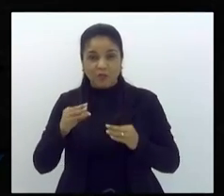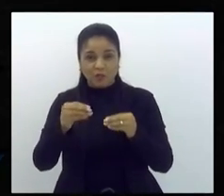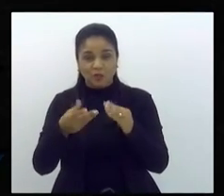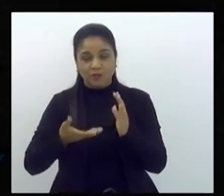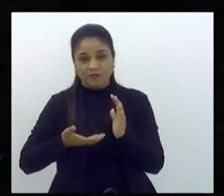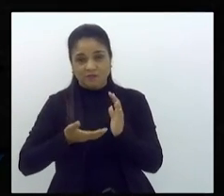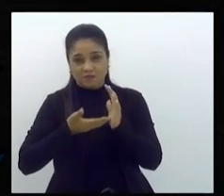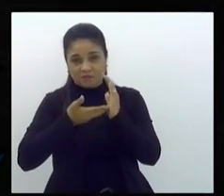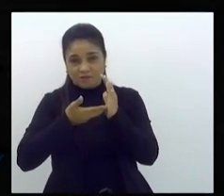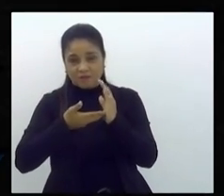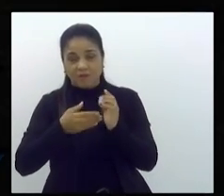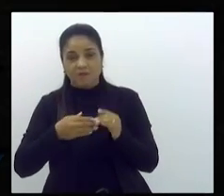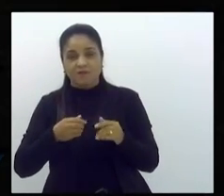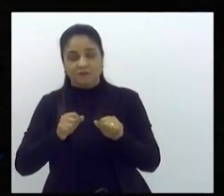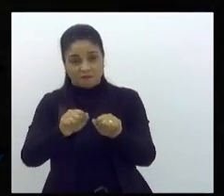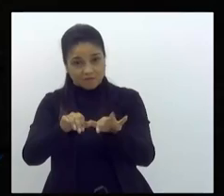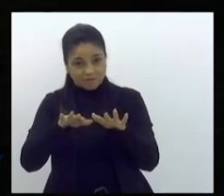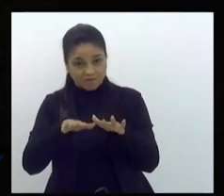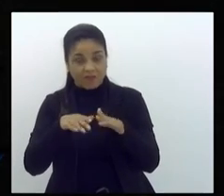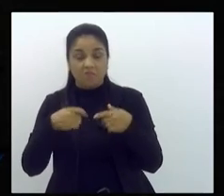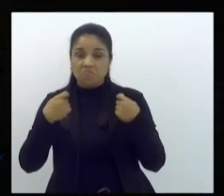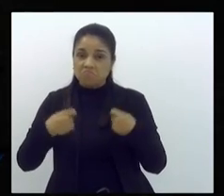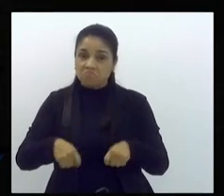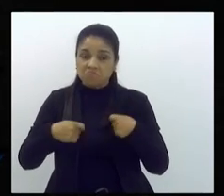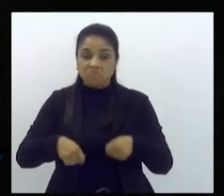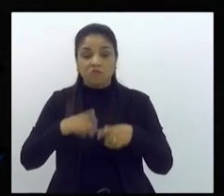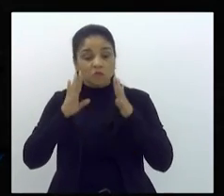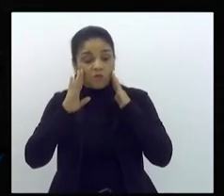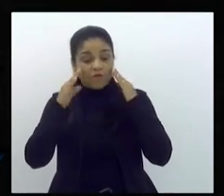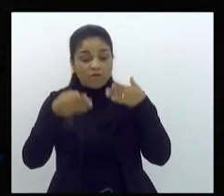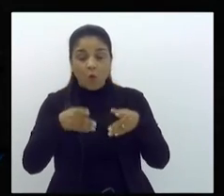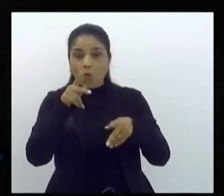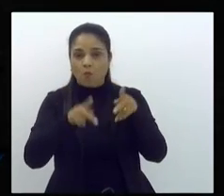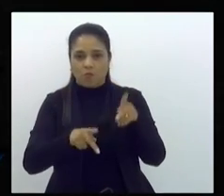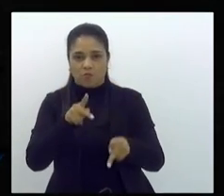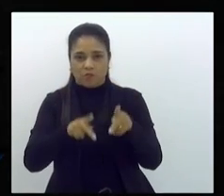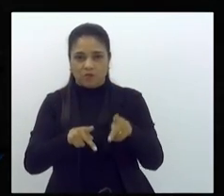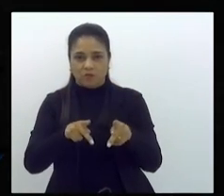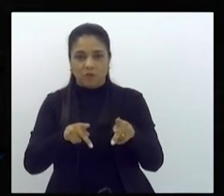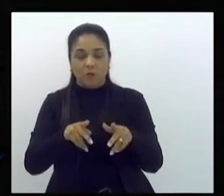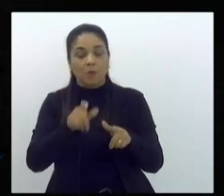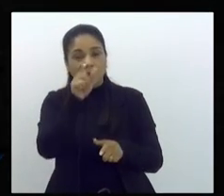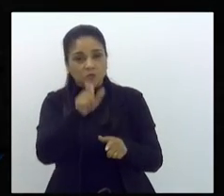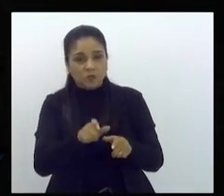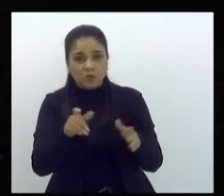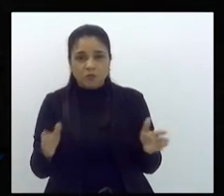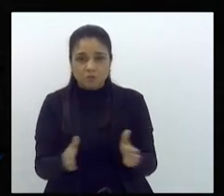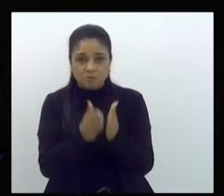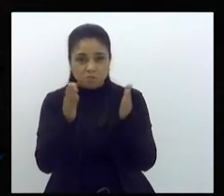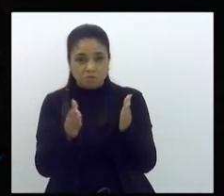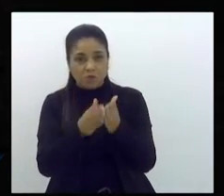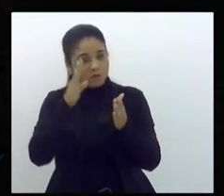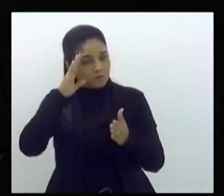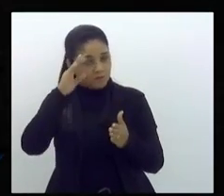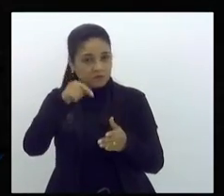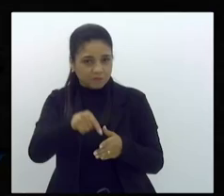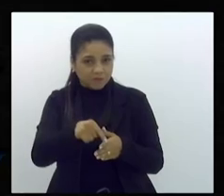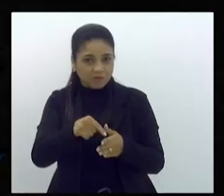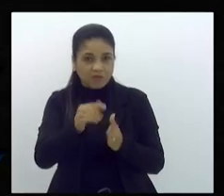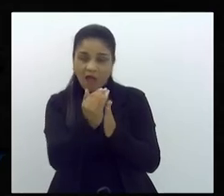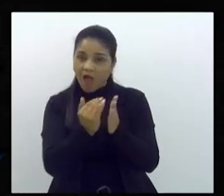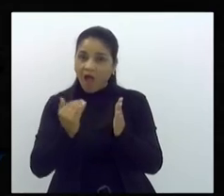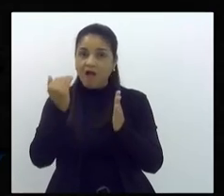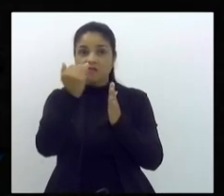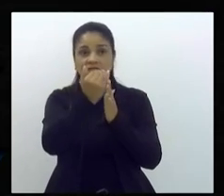as assembleias as necessidades da população sobretudo das pessoas mais carentes estão Acima das nossas